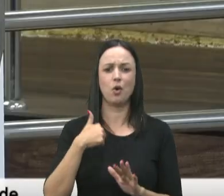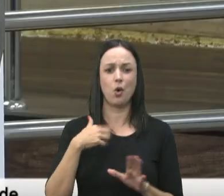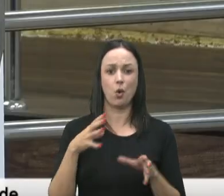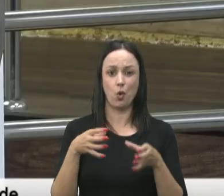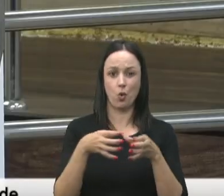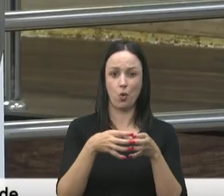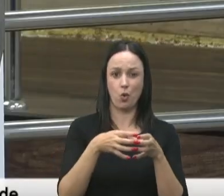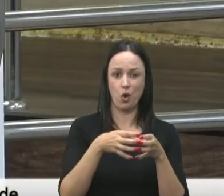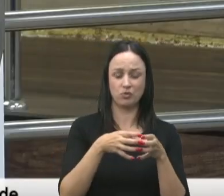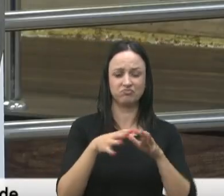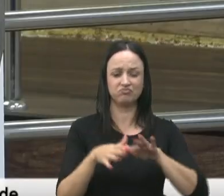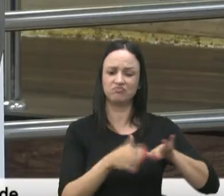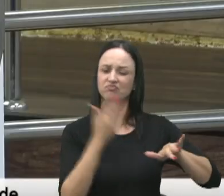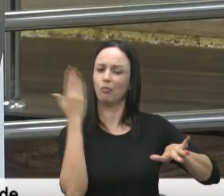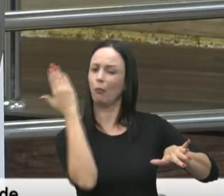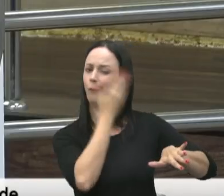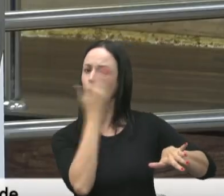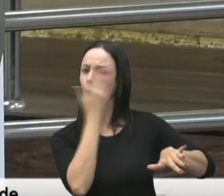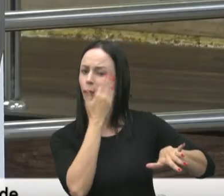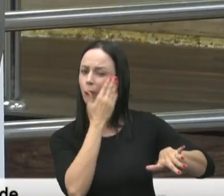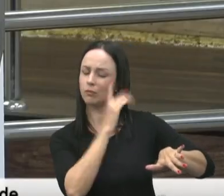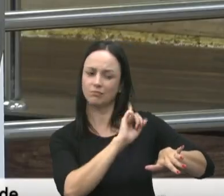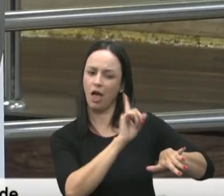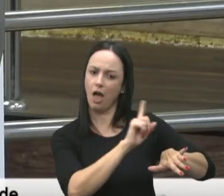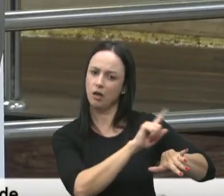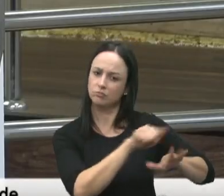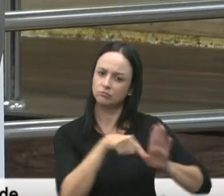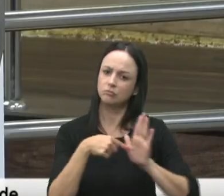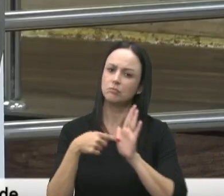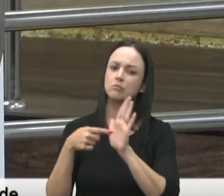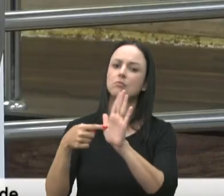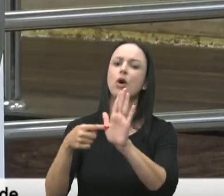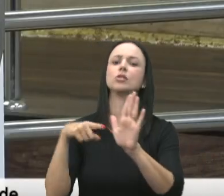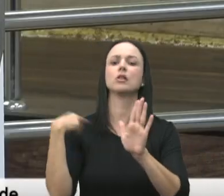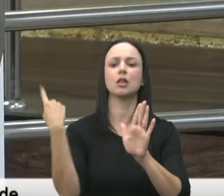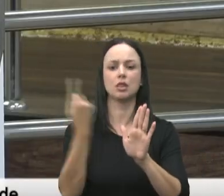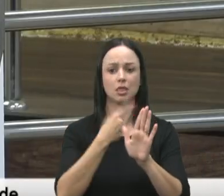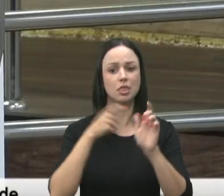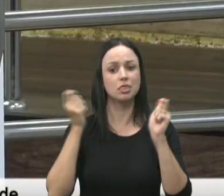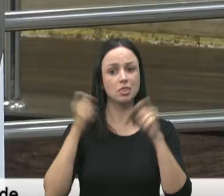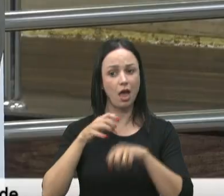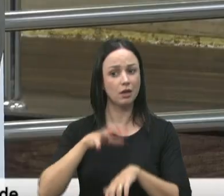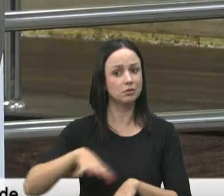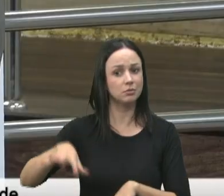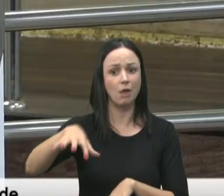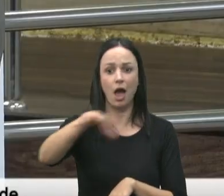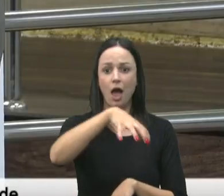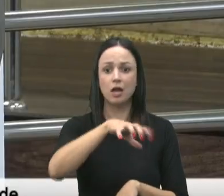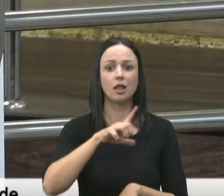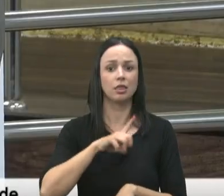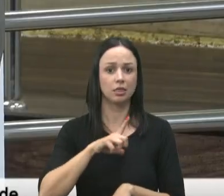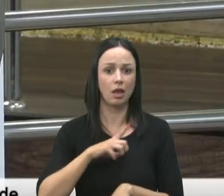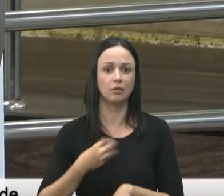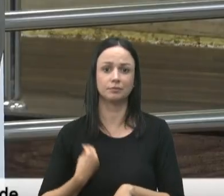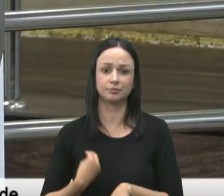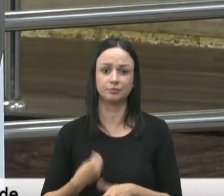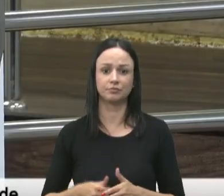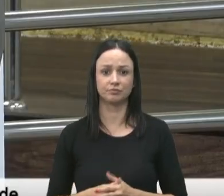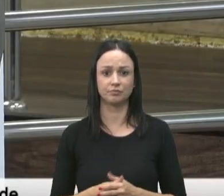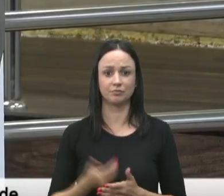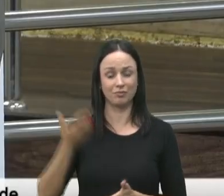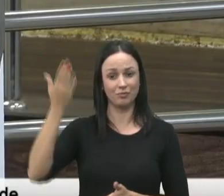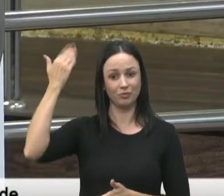que é invisibilizado, a gente mostrar que a gente está em vários espaços e que nós podemos estar em vários espaços. Hoje, quando eu